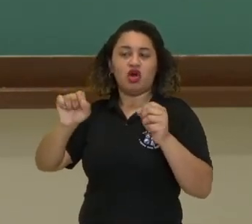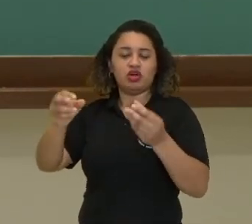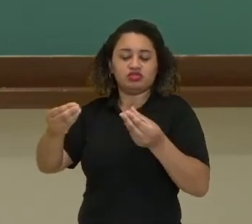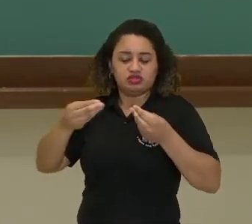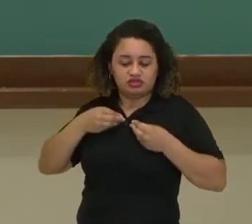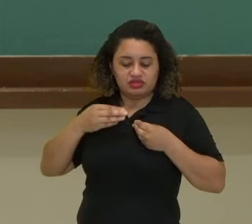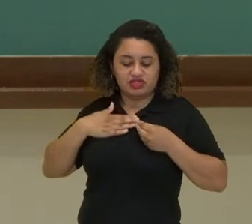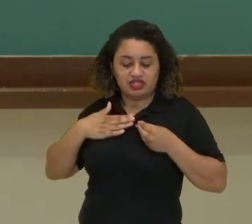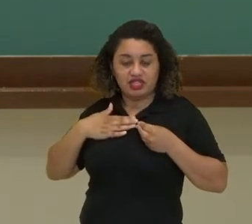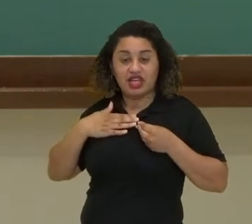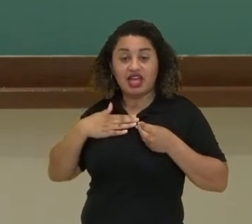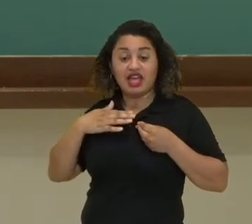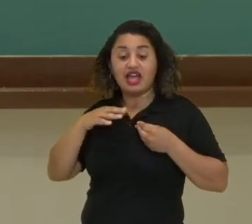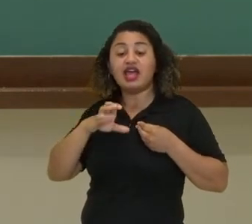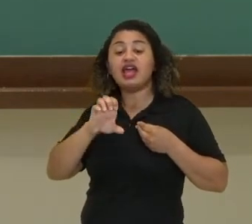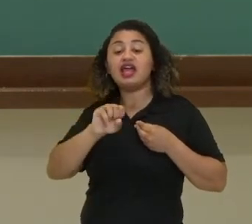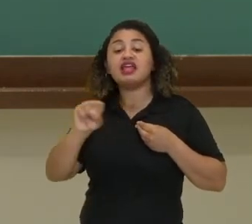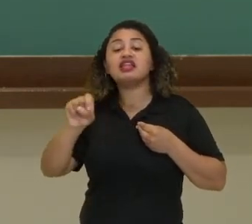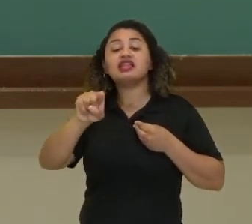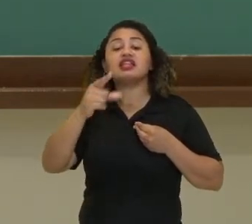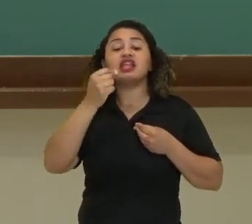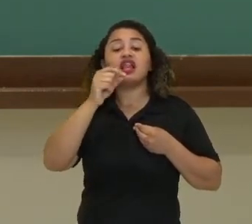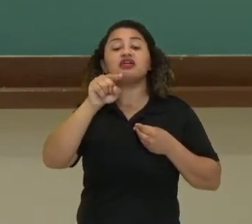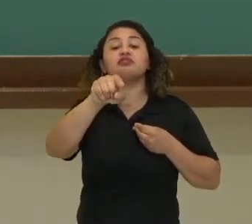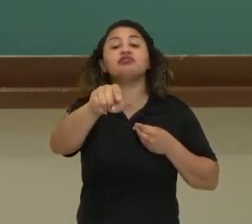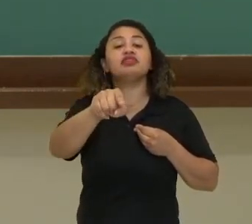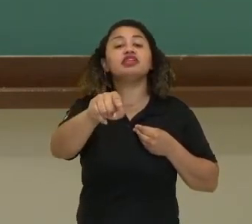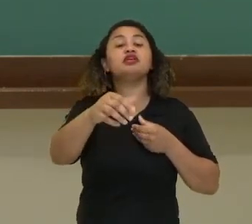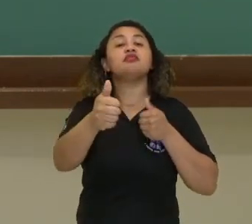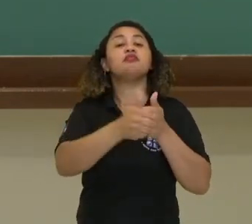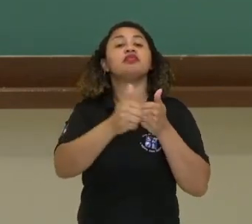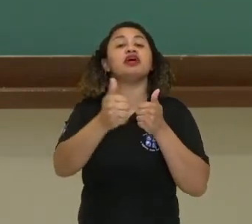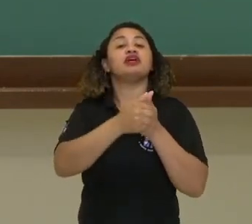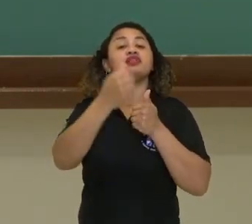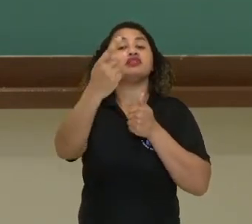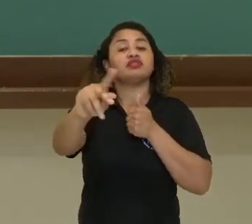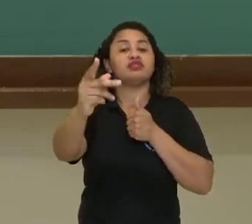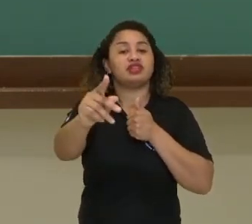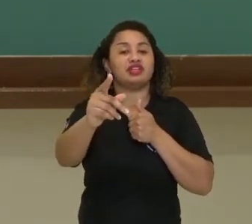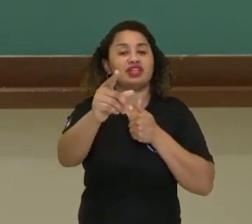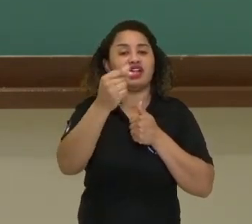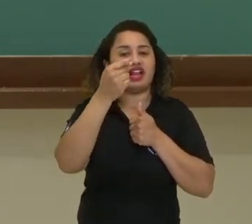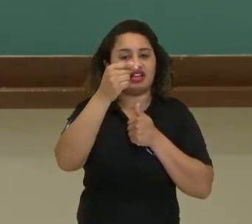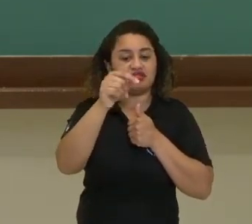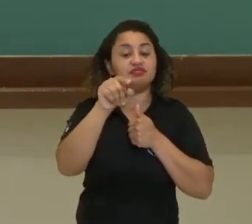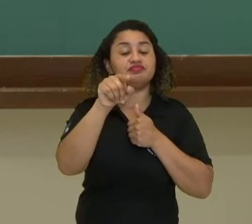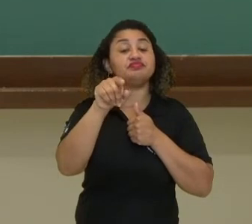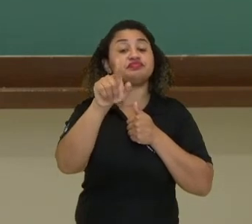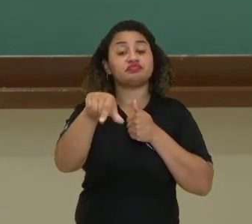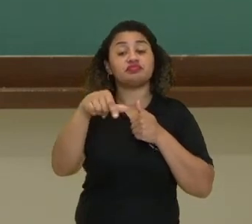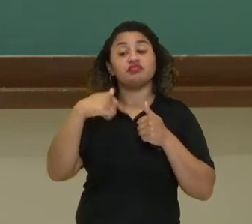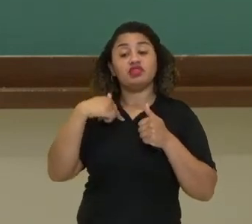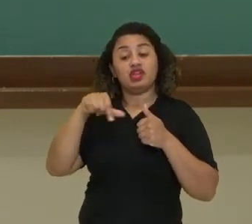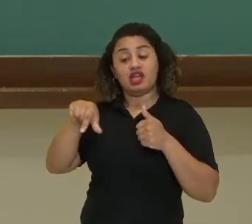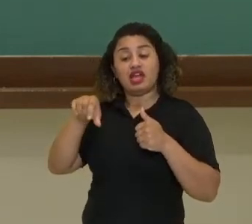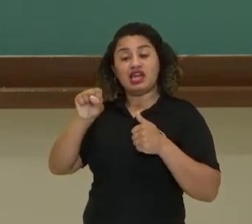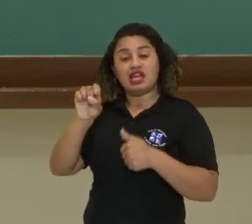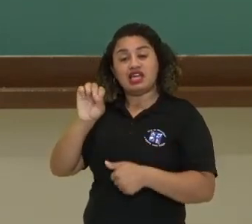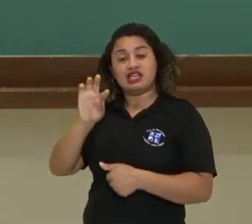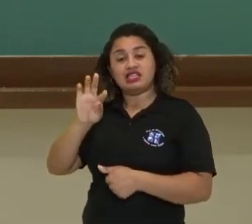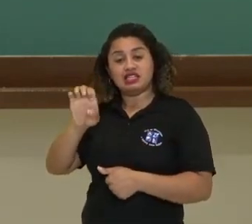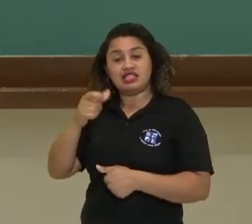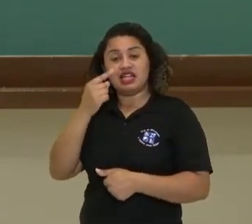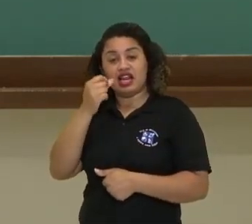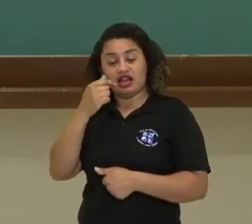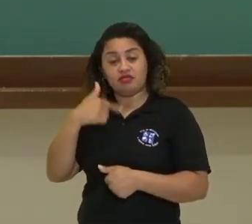esse lápis? O esse está aí perto do você, que é com quem eu falo. Este lápis fui eu que comprei, está perto de